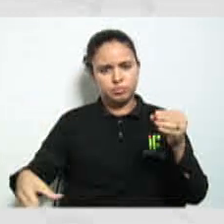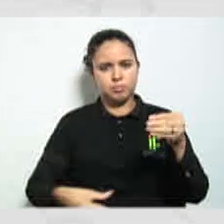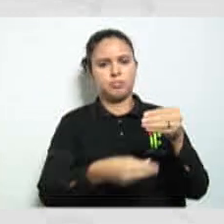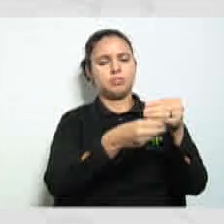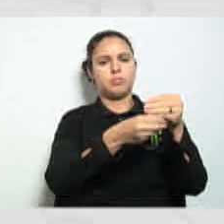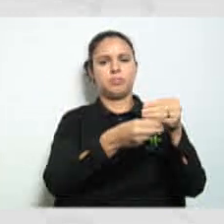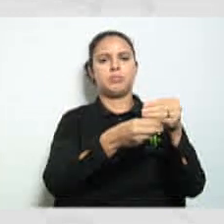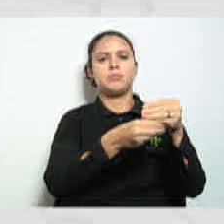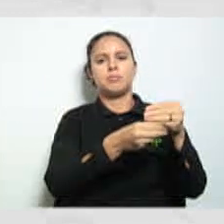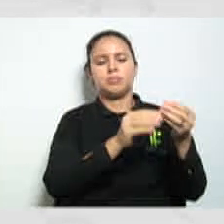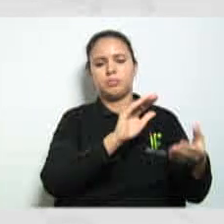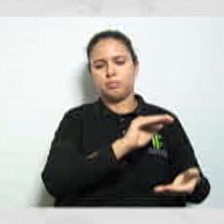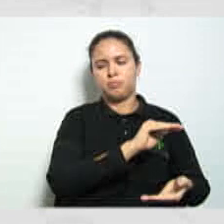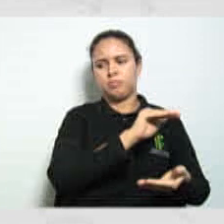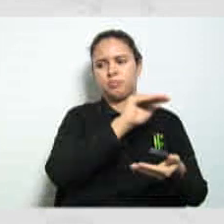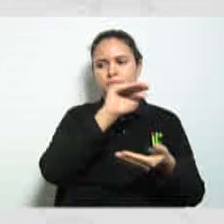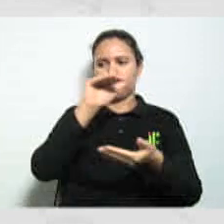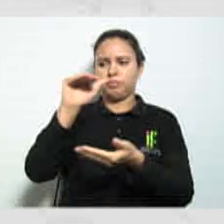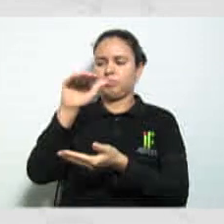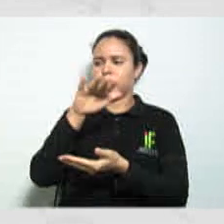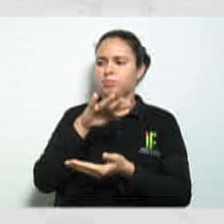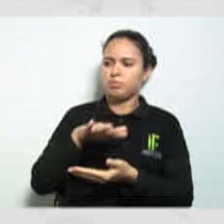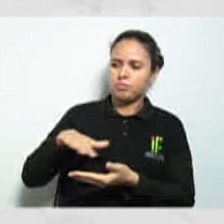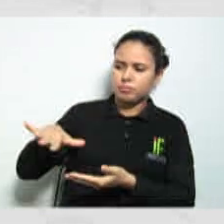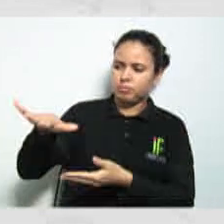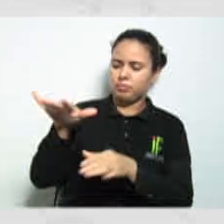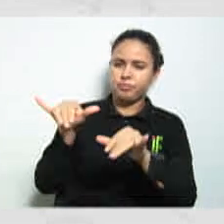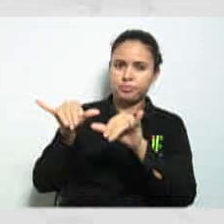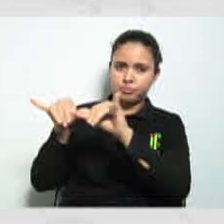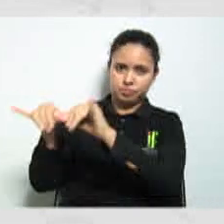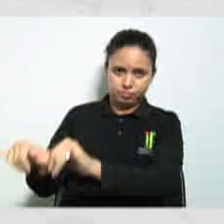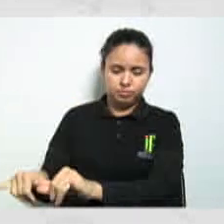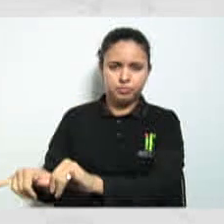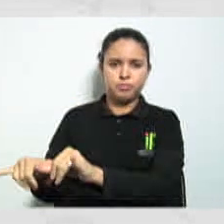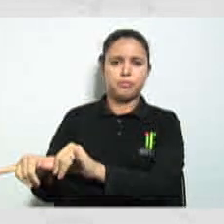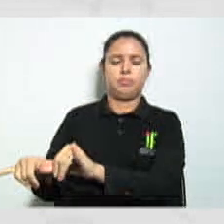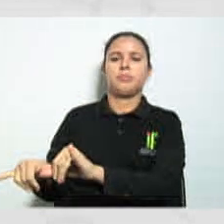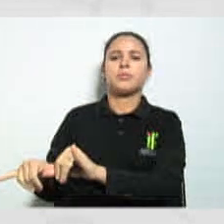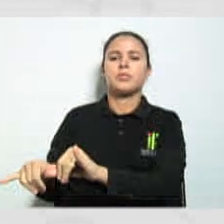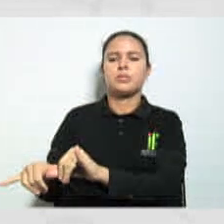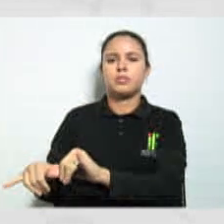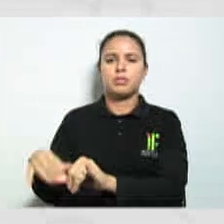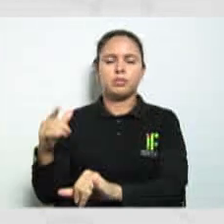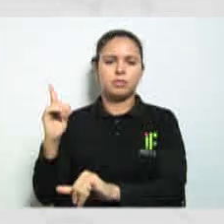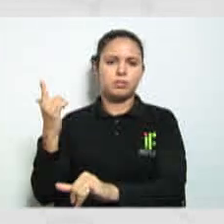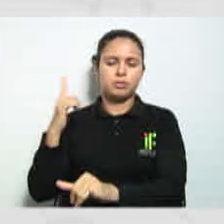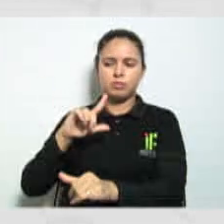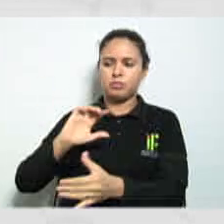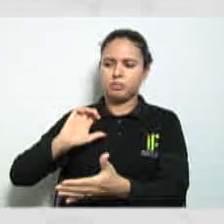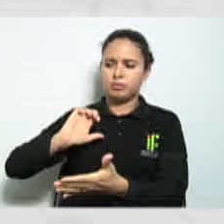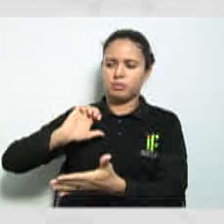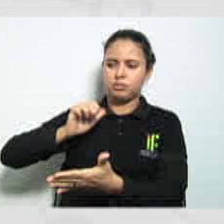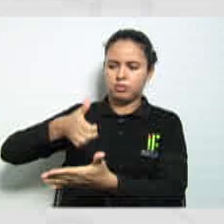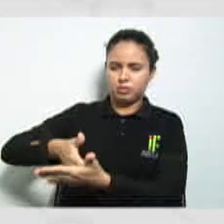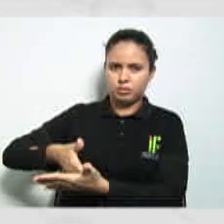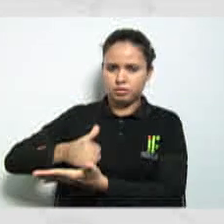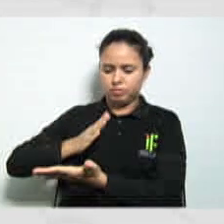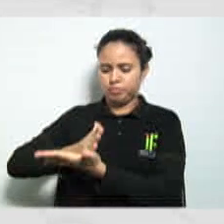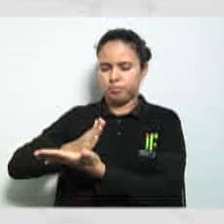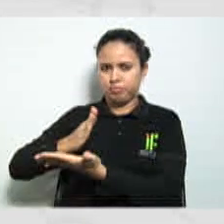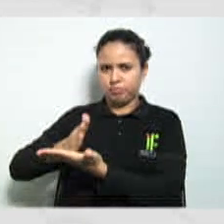de entregas a uma rede de supermercado, para pagamento a